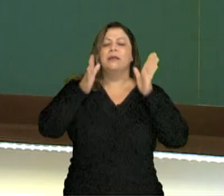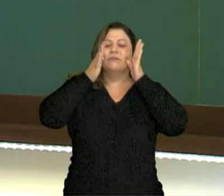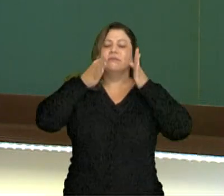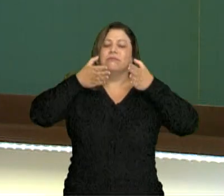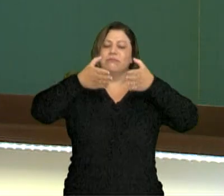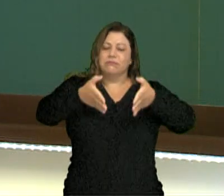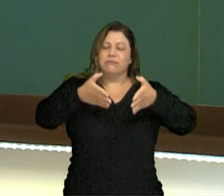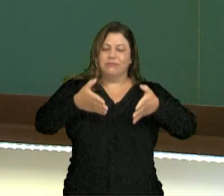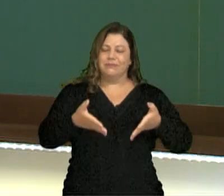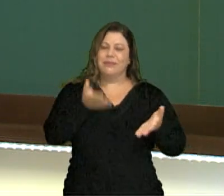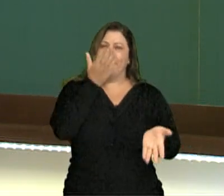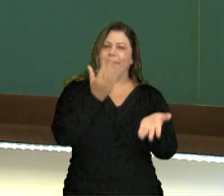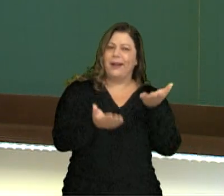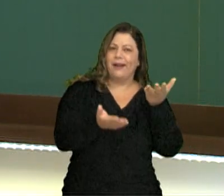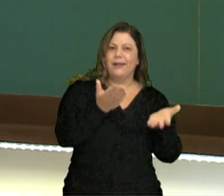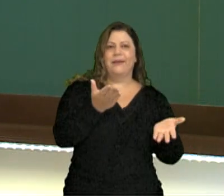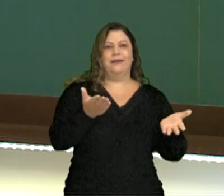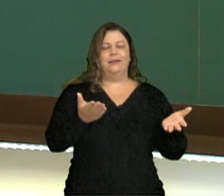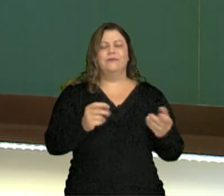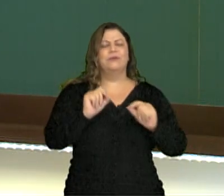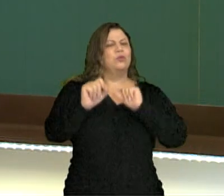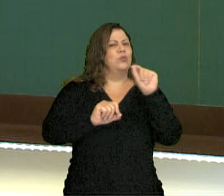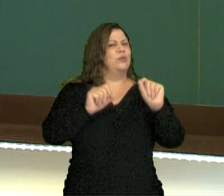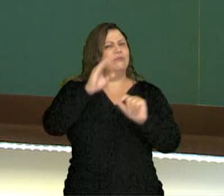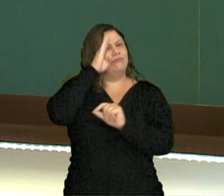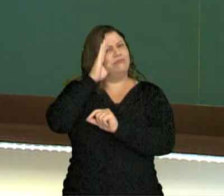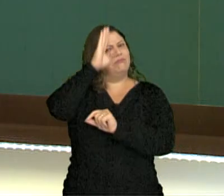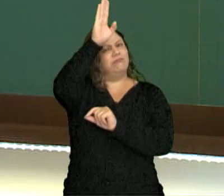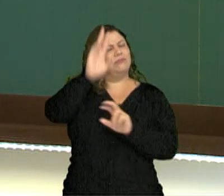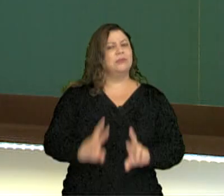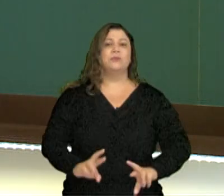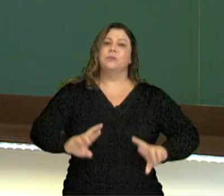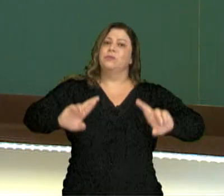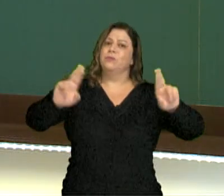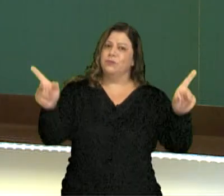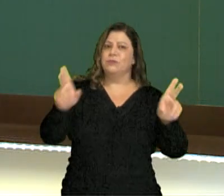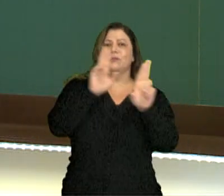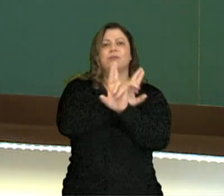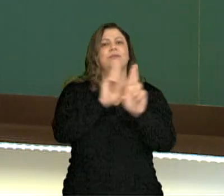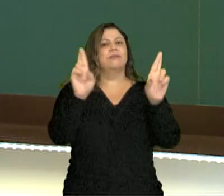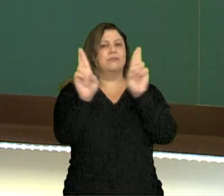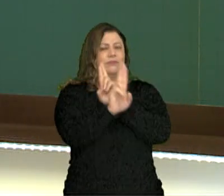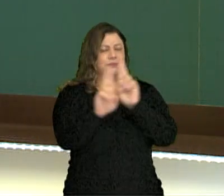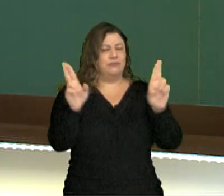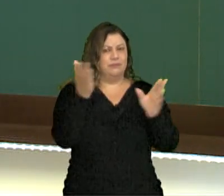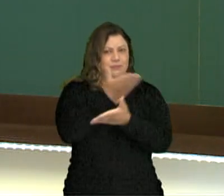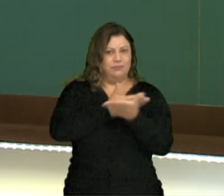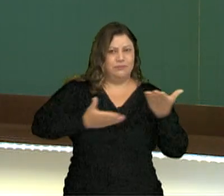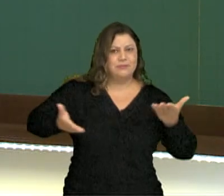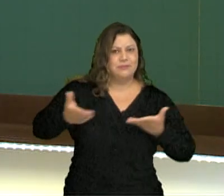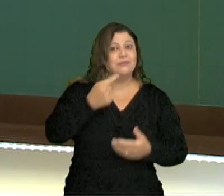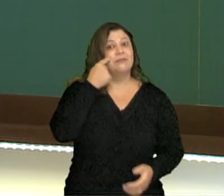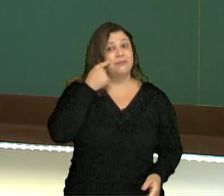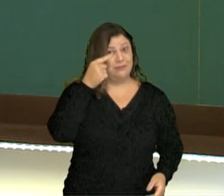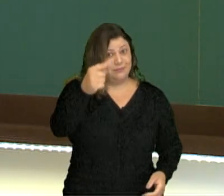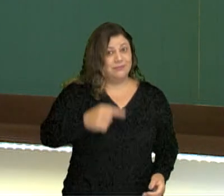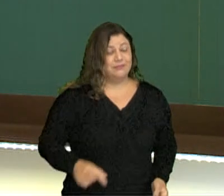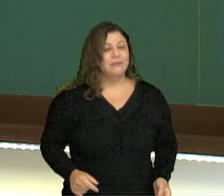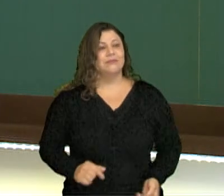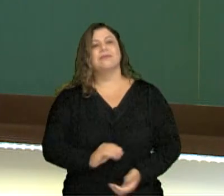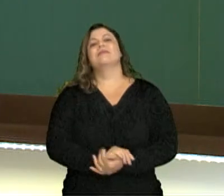concentração. Quais que são as principais diferenças? Existe alguma relação entre elas? Vamos ver, pessoal?